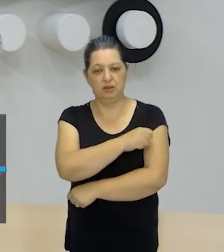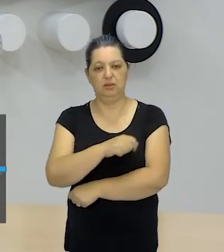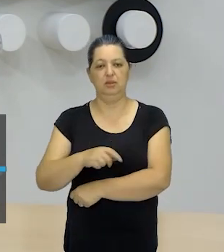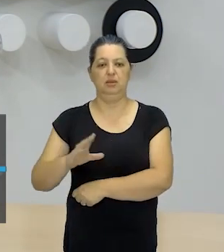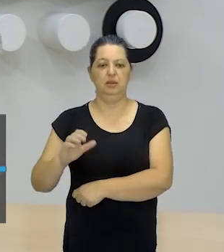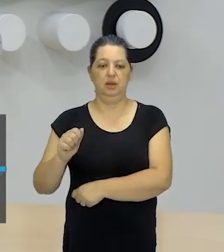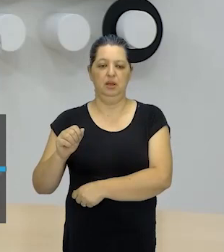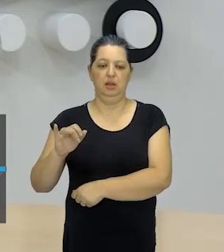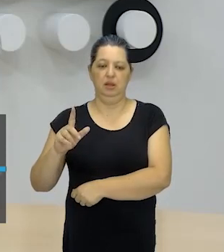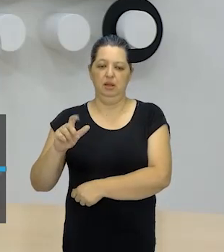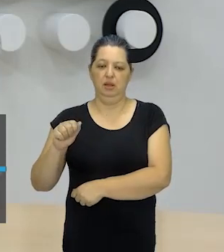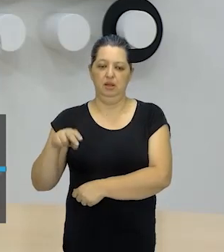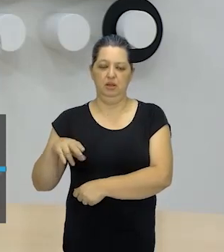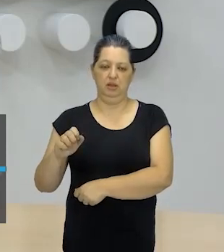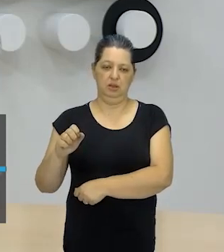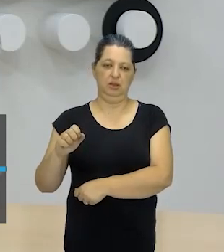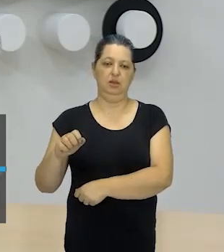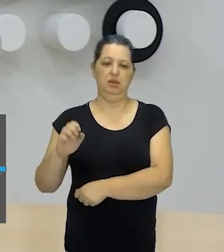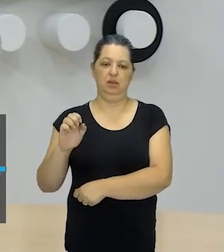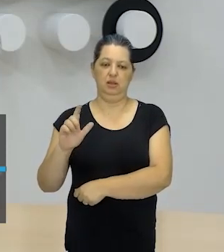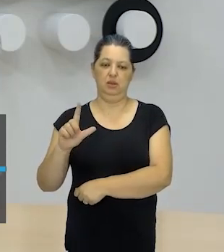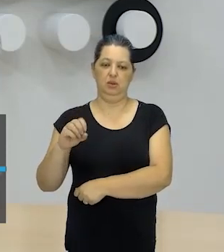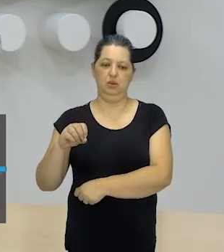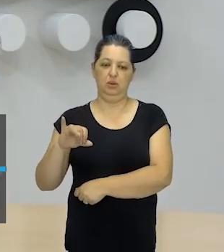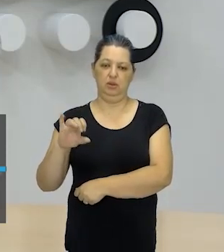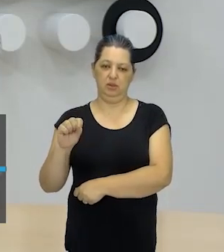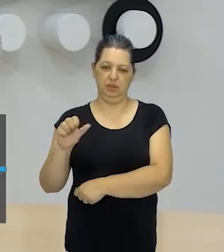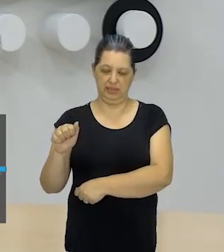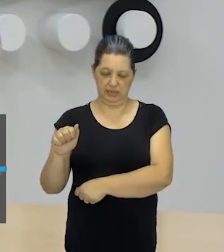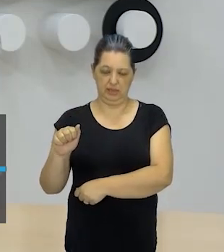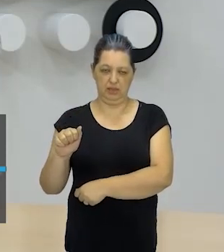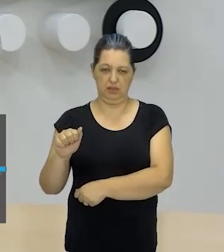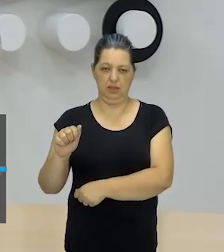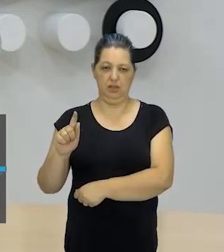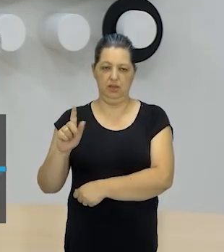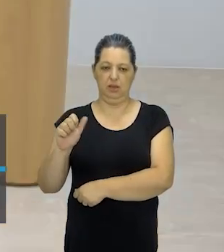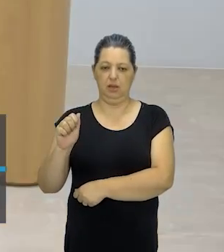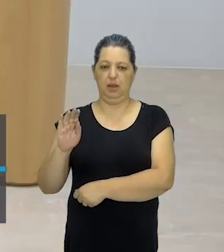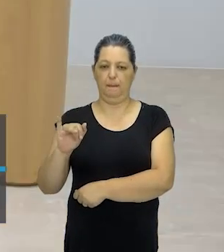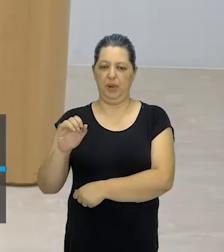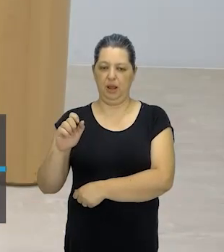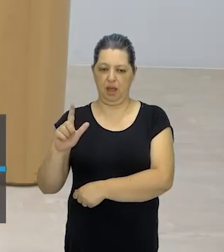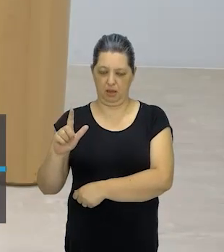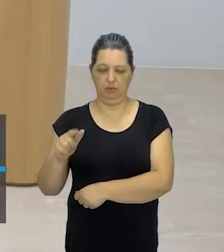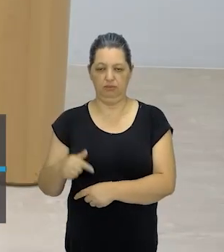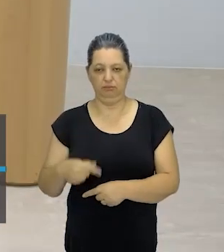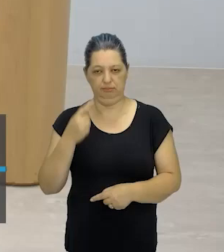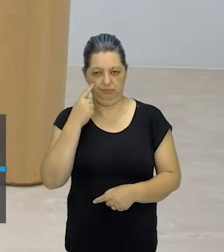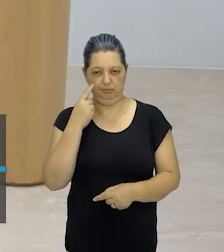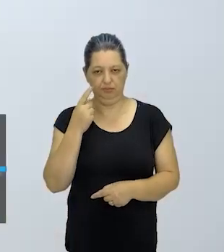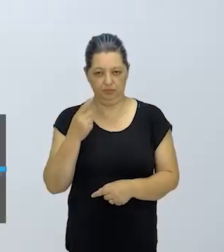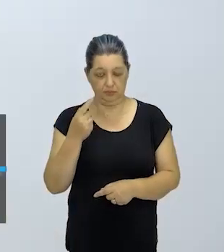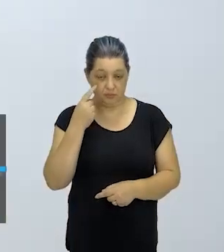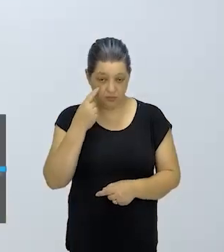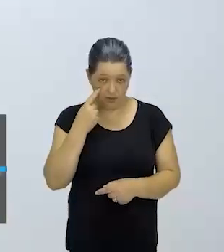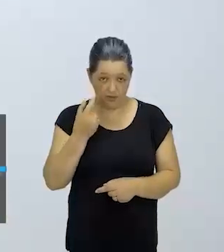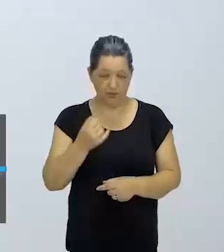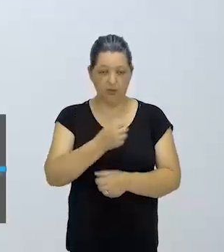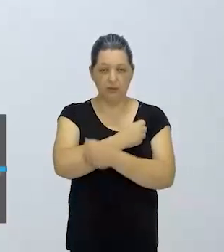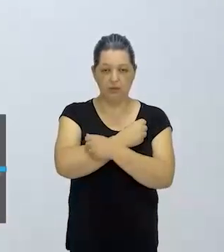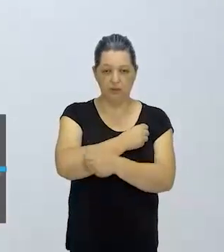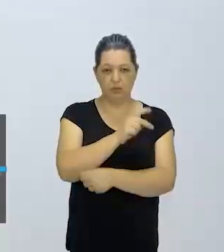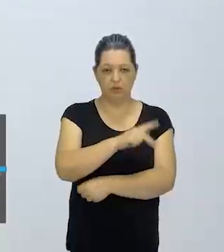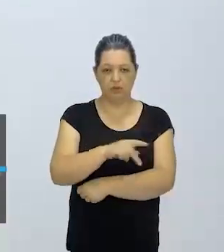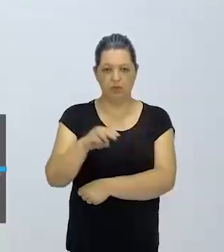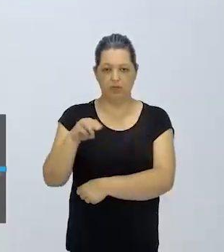Ana Júlia, Heloísa, Kilian, Kemily e Gabriel. Vamos conferir, professora Roberta? Vamos, e eu quero mandar um abraço para a professora